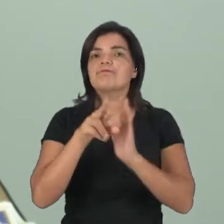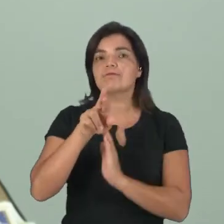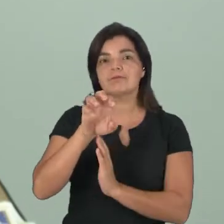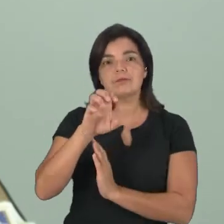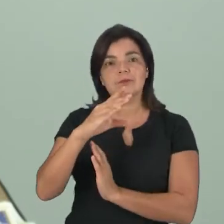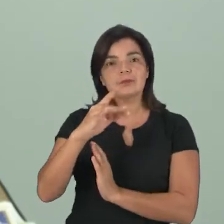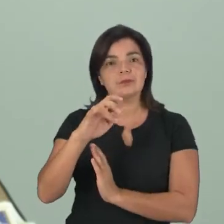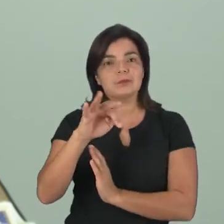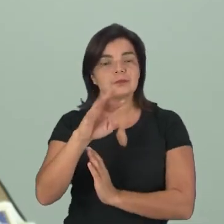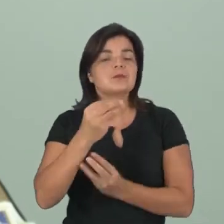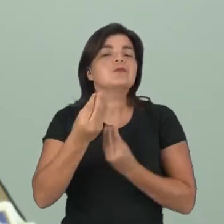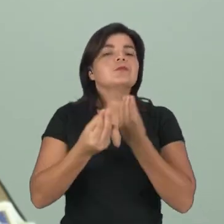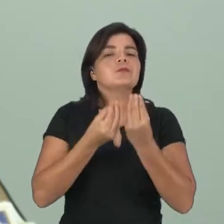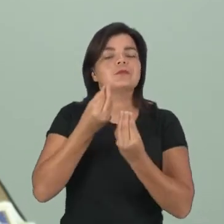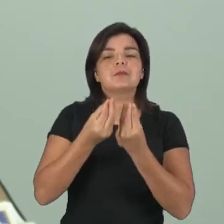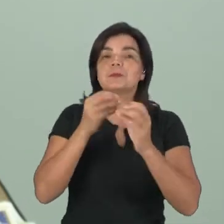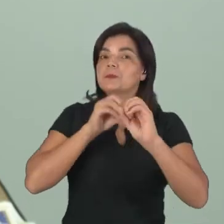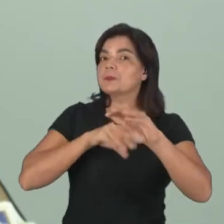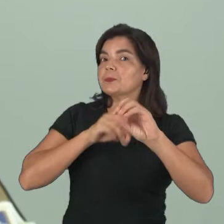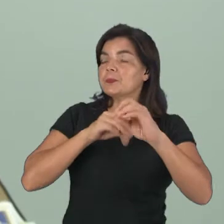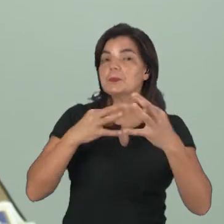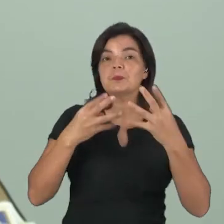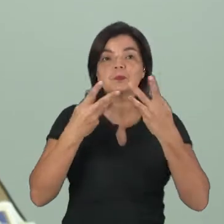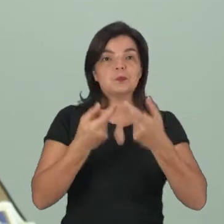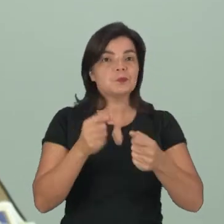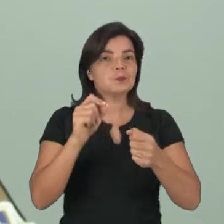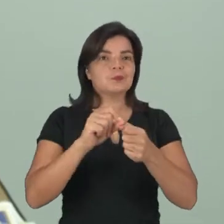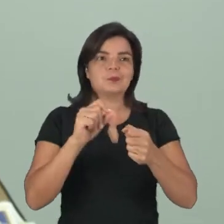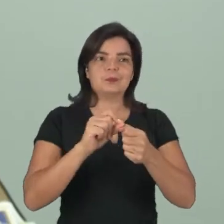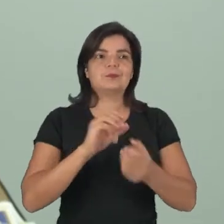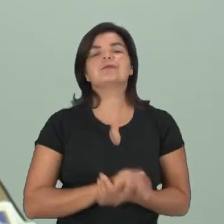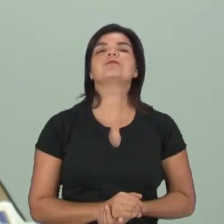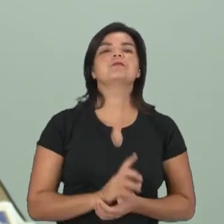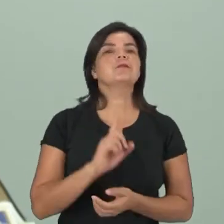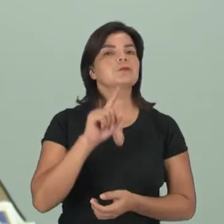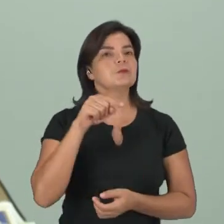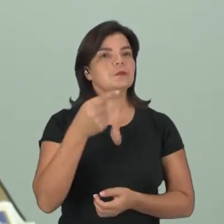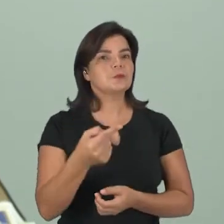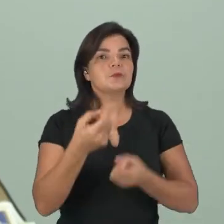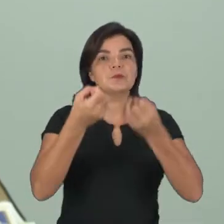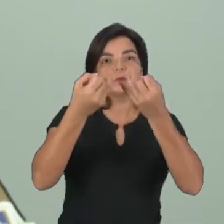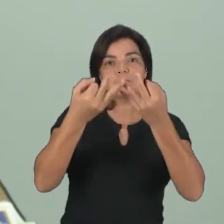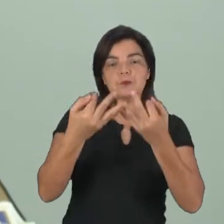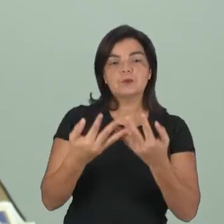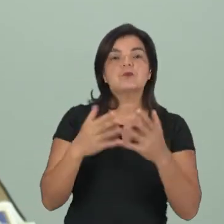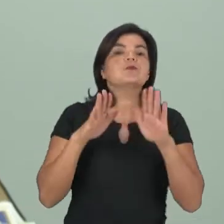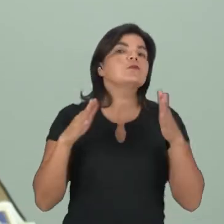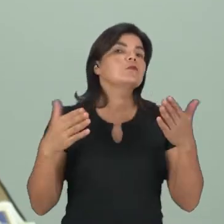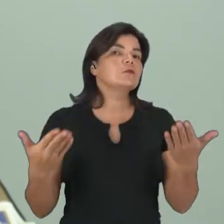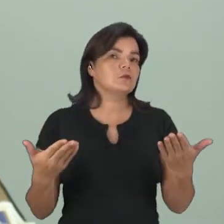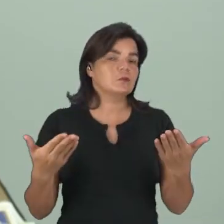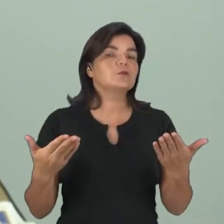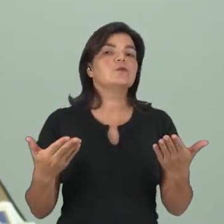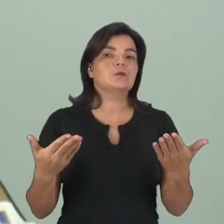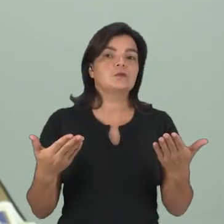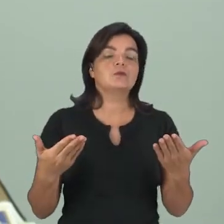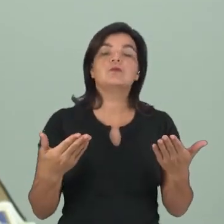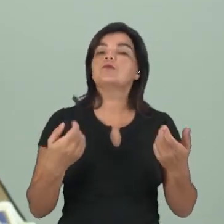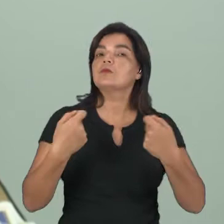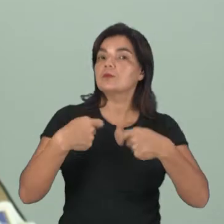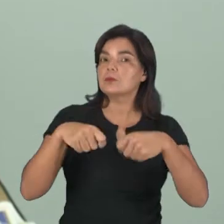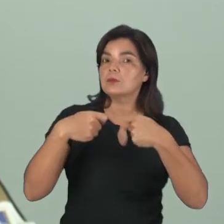de como fazer isso mesmo todo passo a passo desde de falando sobre Quais os